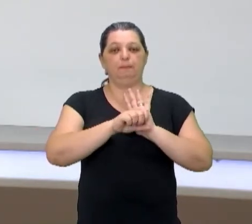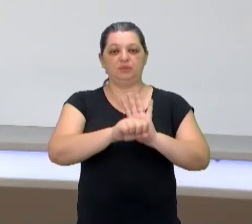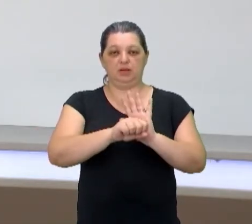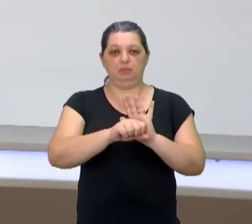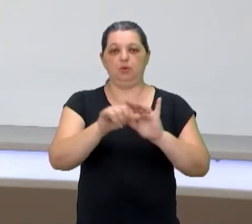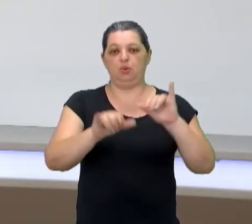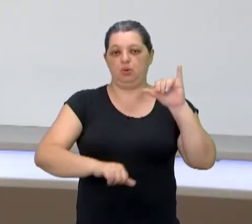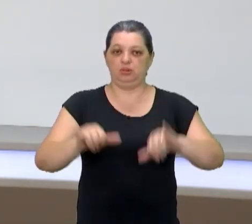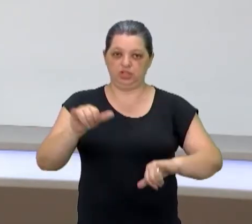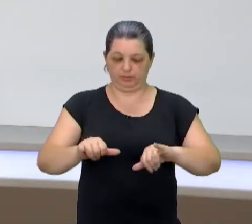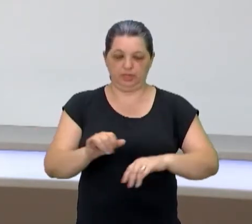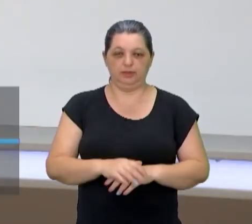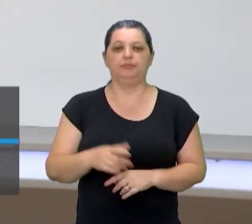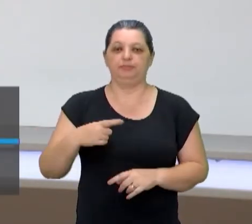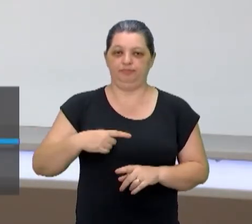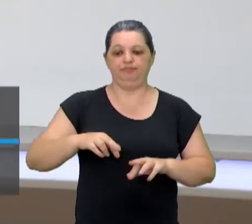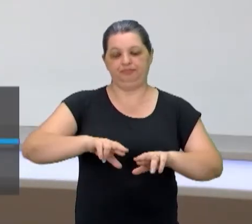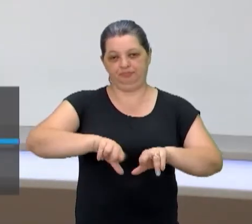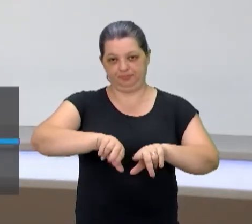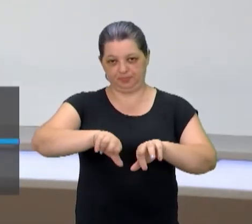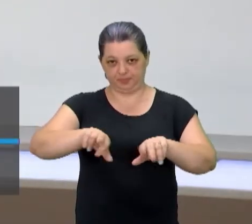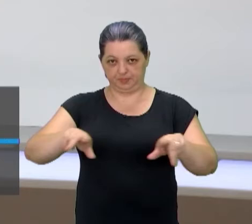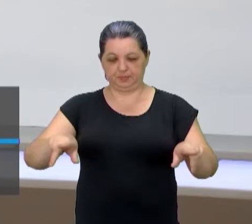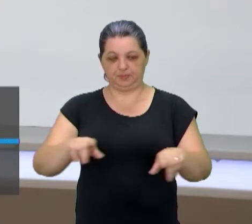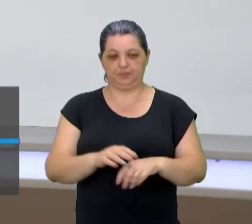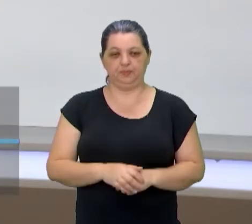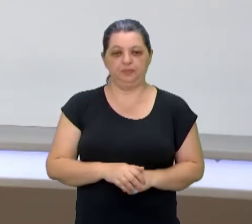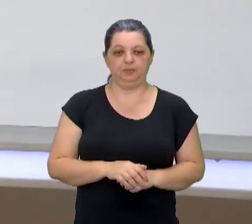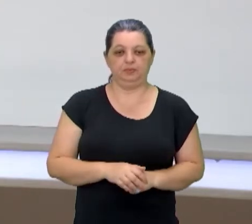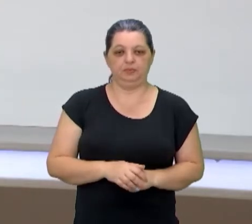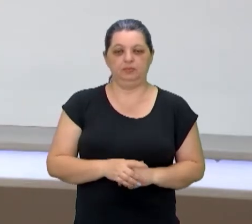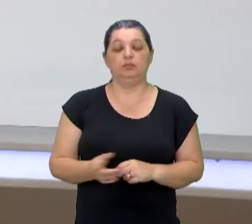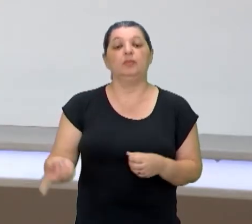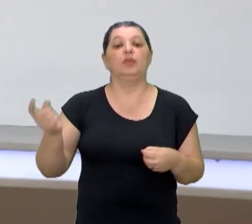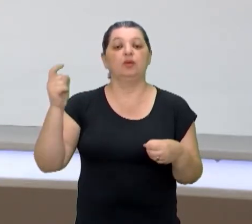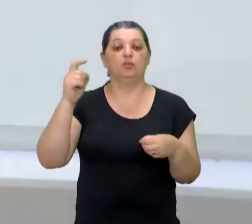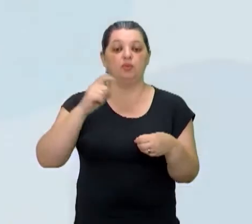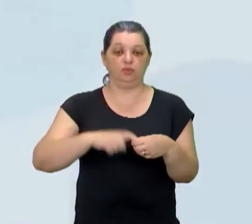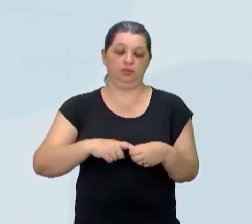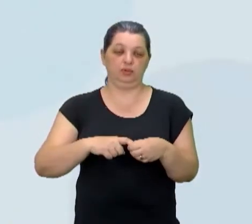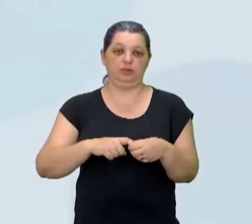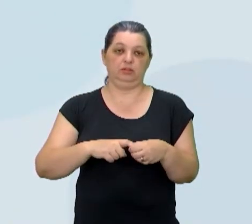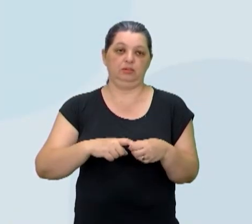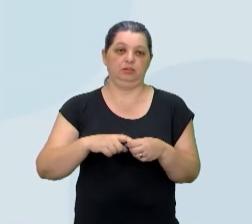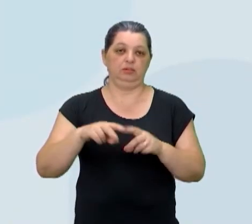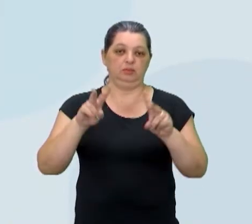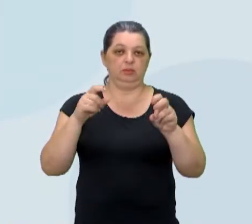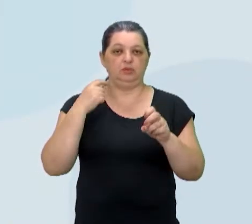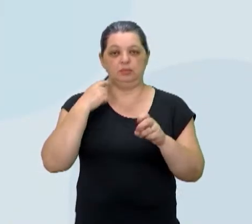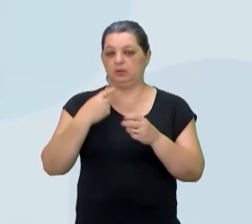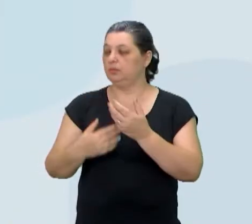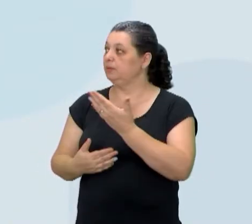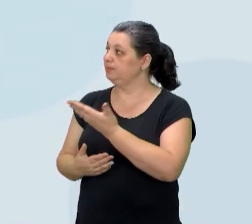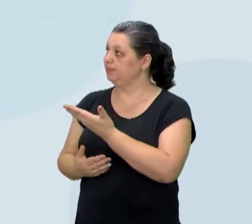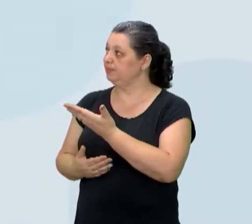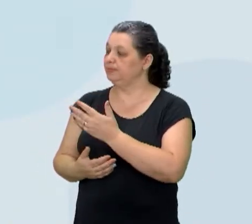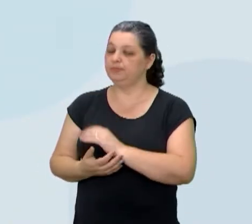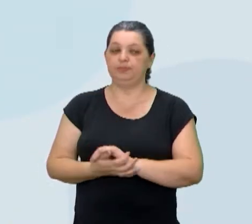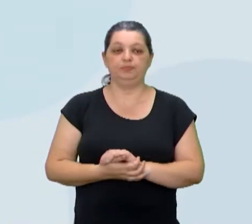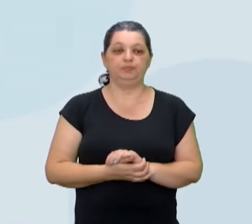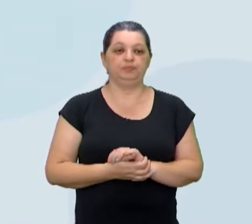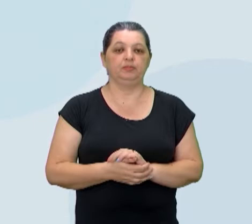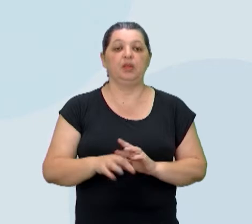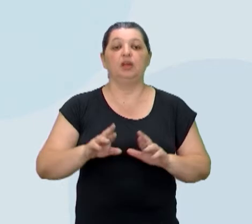de cores por ter diferentes elementos. Então, aí voltando para a polaridade, né? Aí no slide, polaridade,